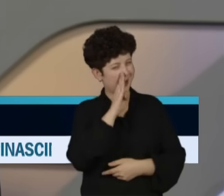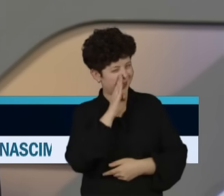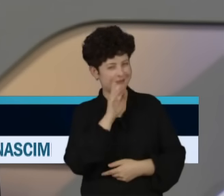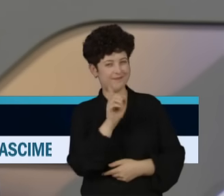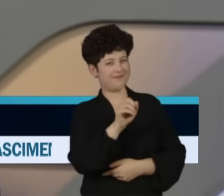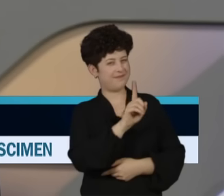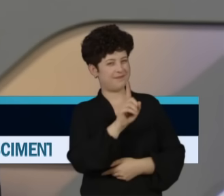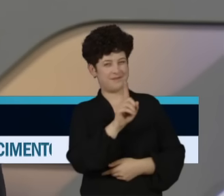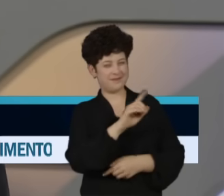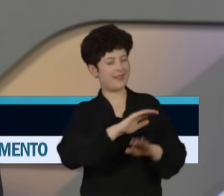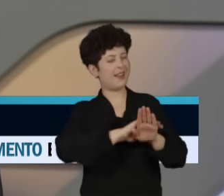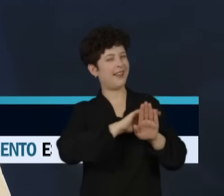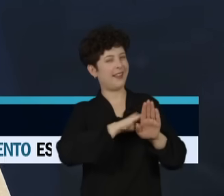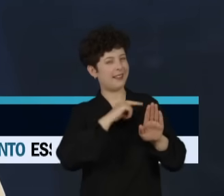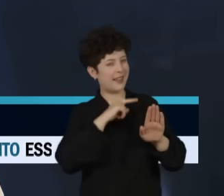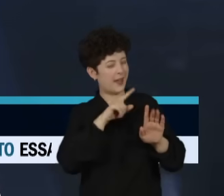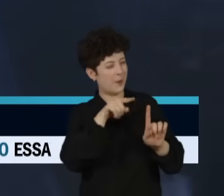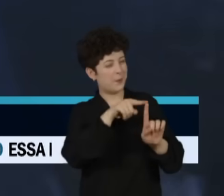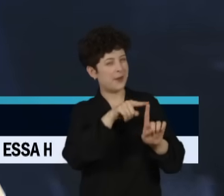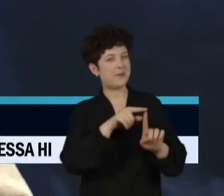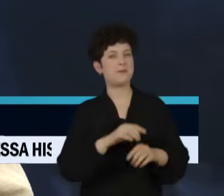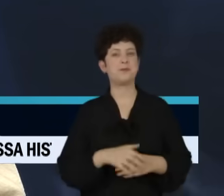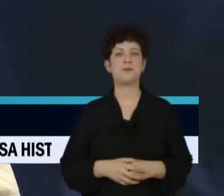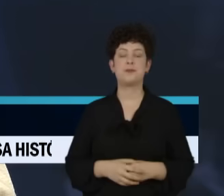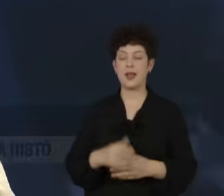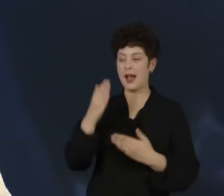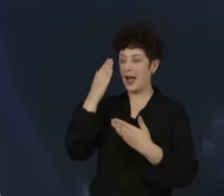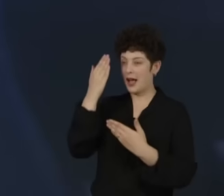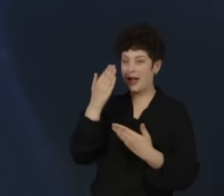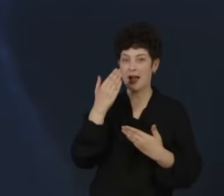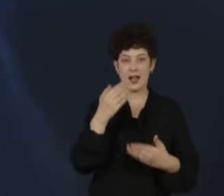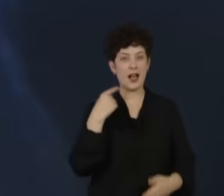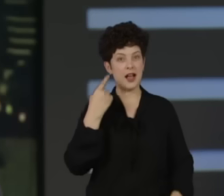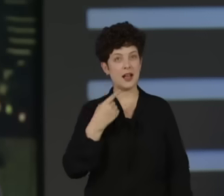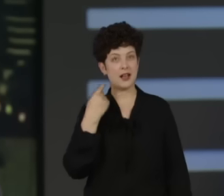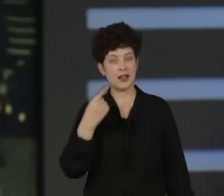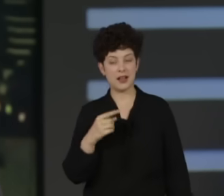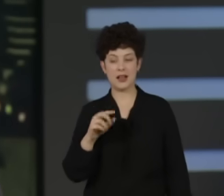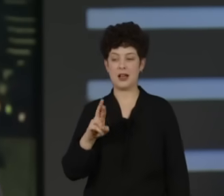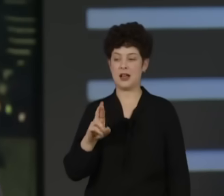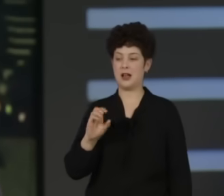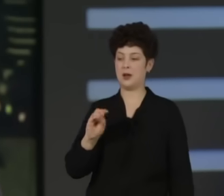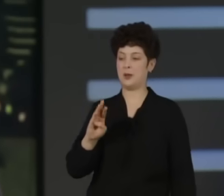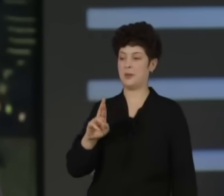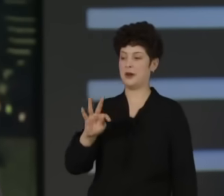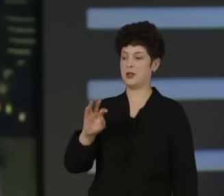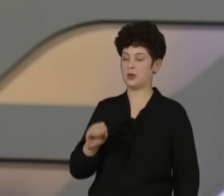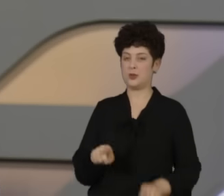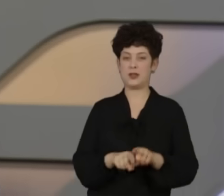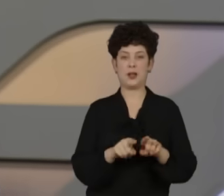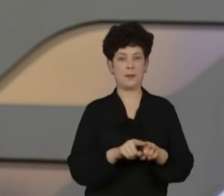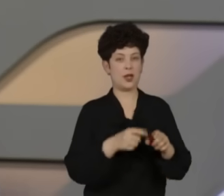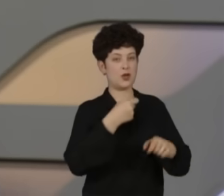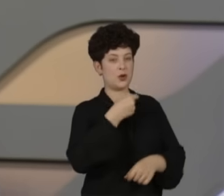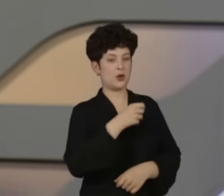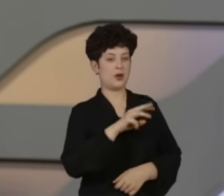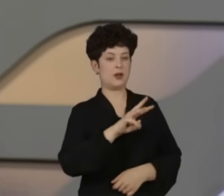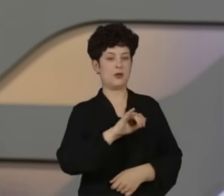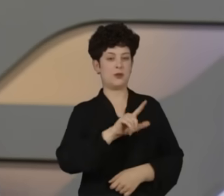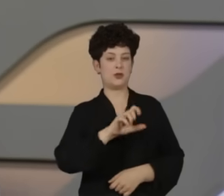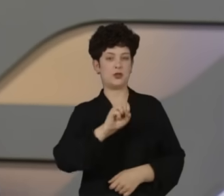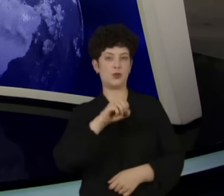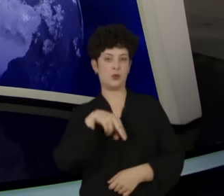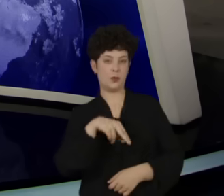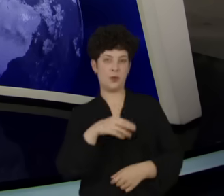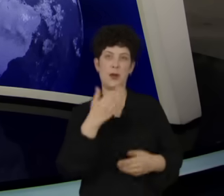nessas nessas iniciativas. Nós agradecemos a presença do advogado criminalista Roberto Delmanto Júnior e do jornalista Wilson Moer